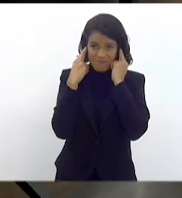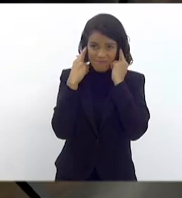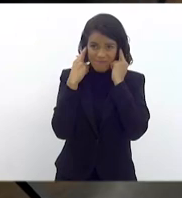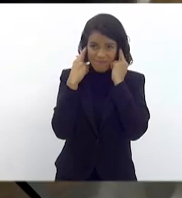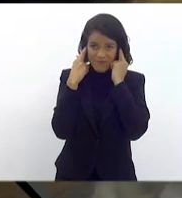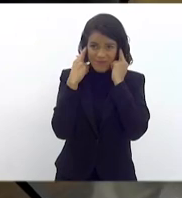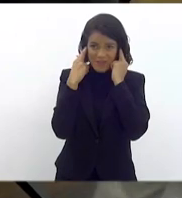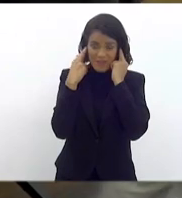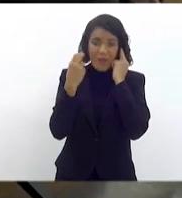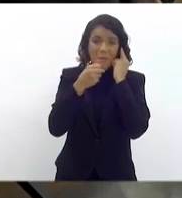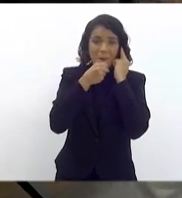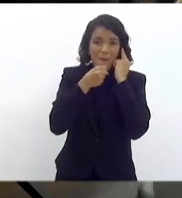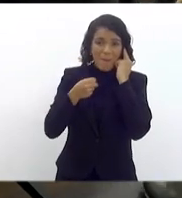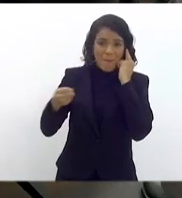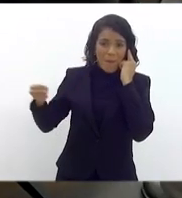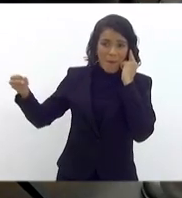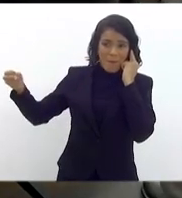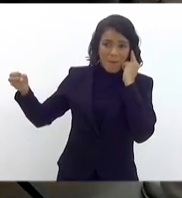Passa o microfone para o.